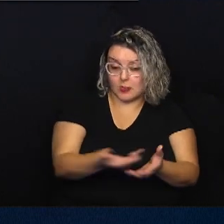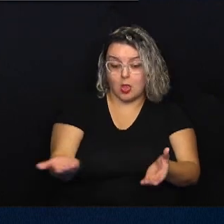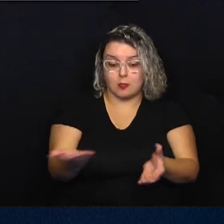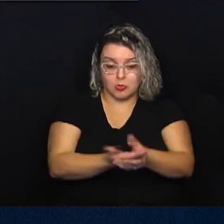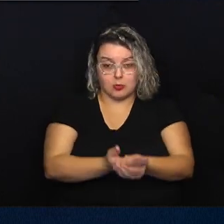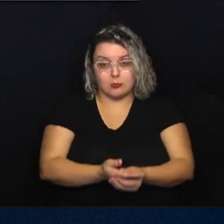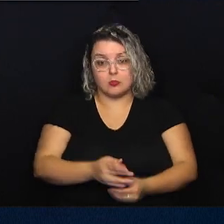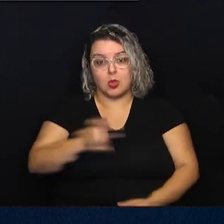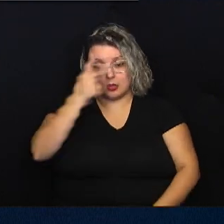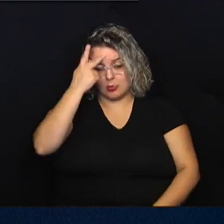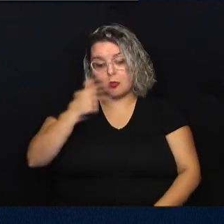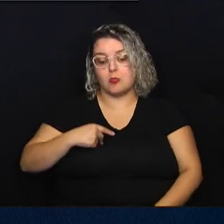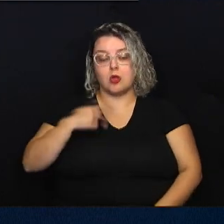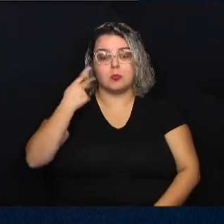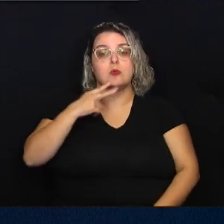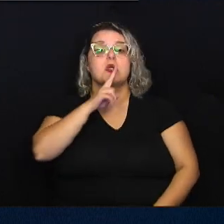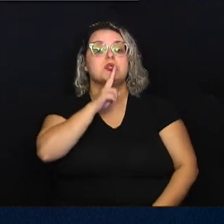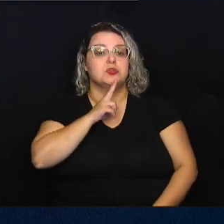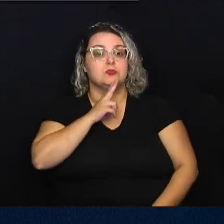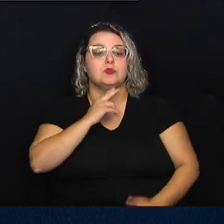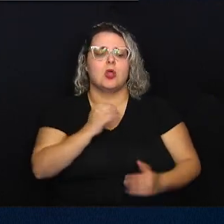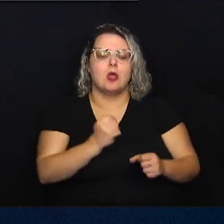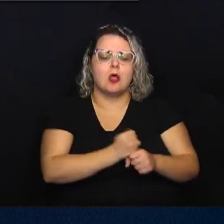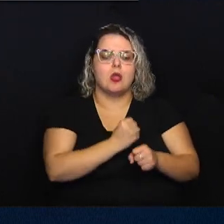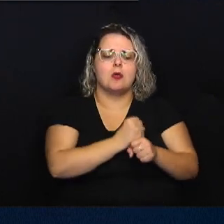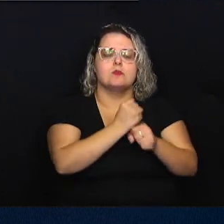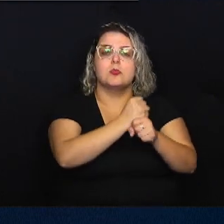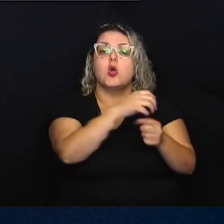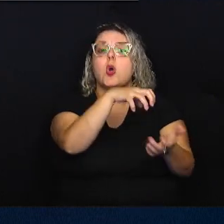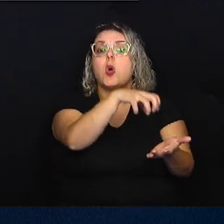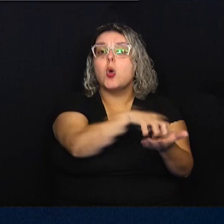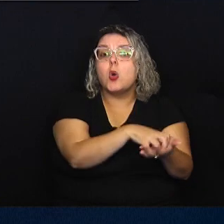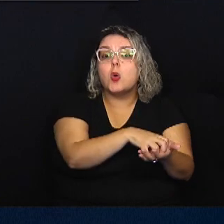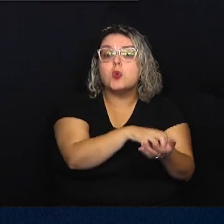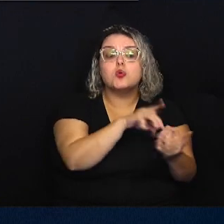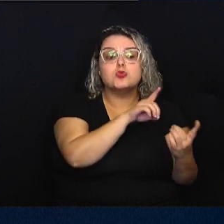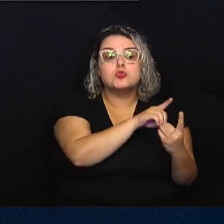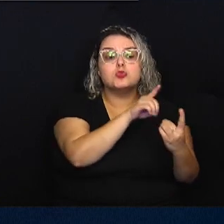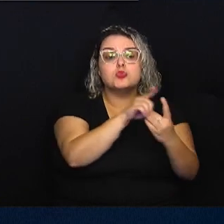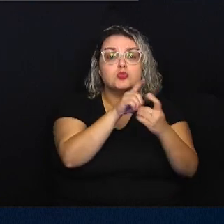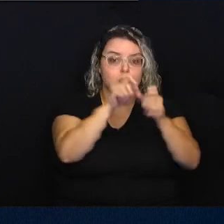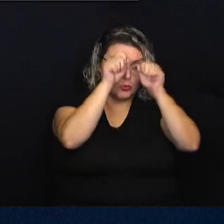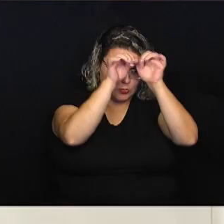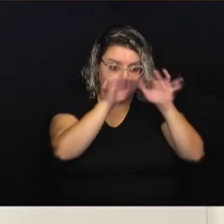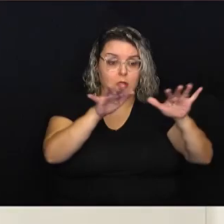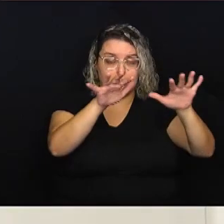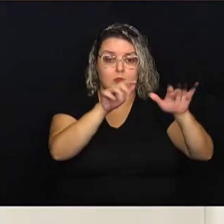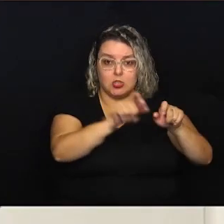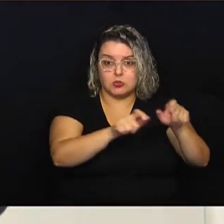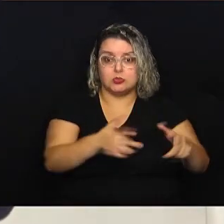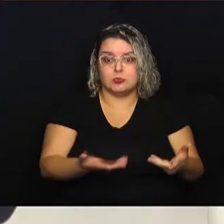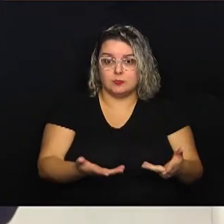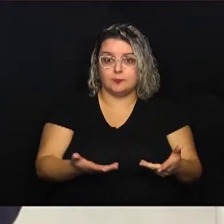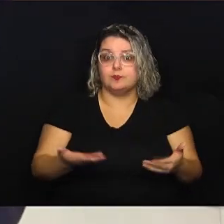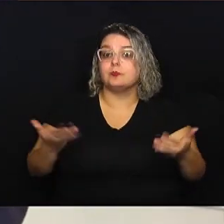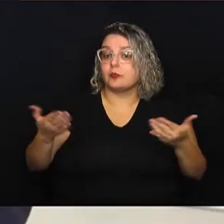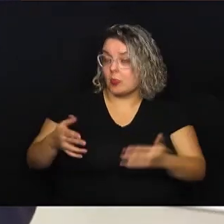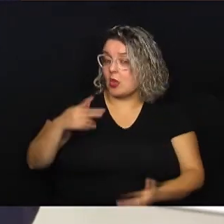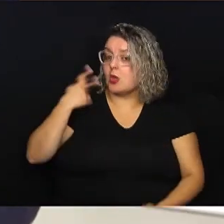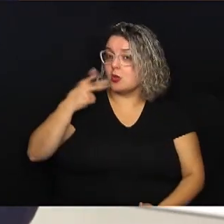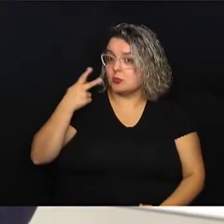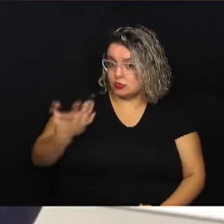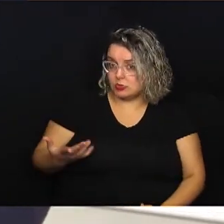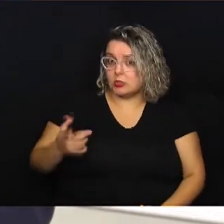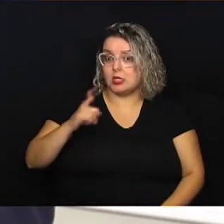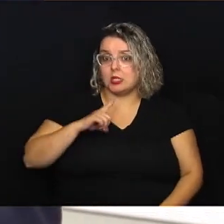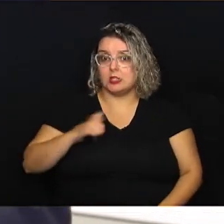por ele em relação à construção de um centro de atendimento para autistas. Como agora os vereadores têm a